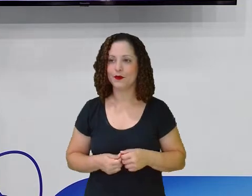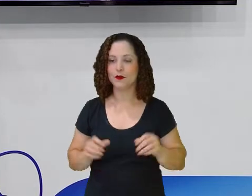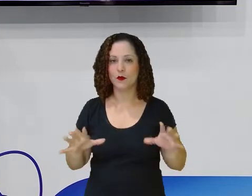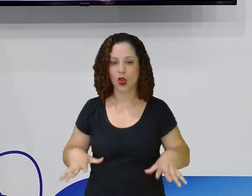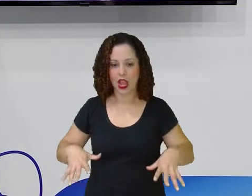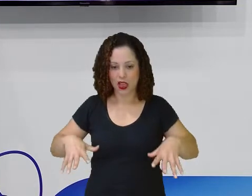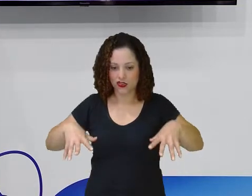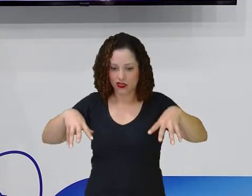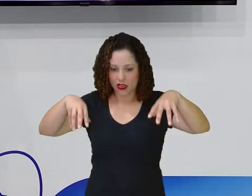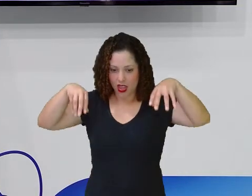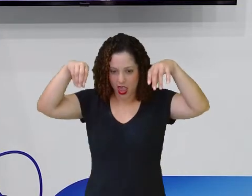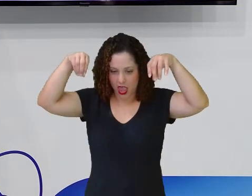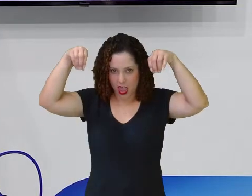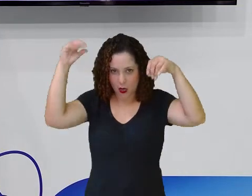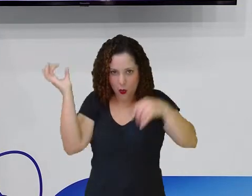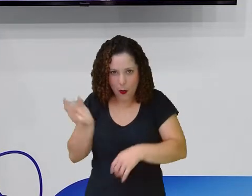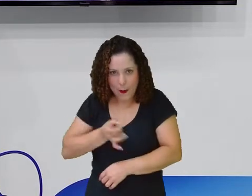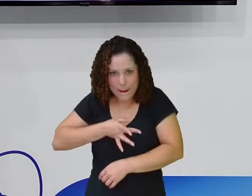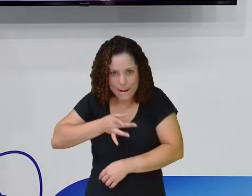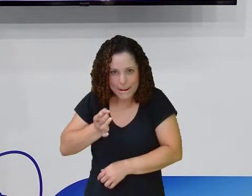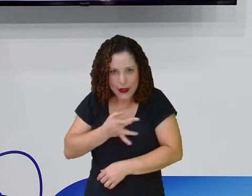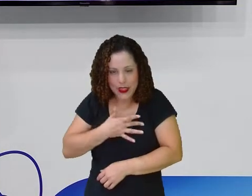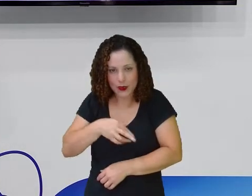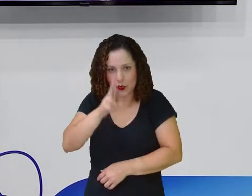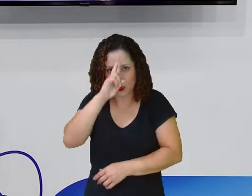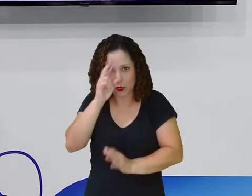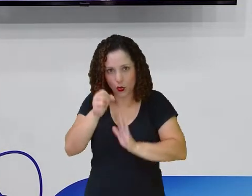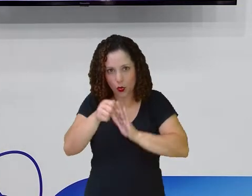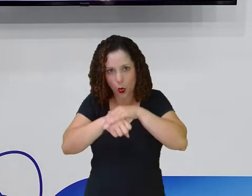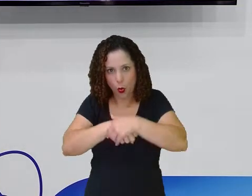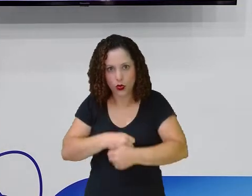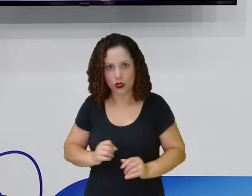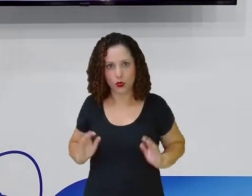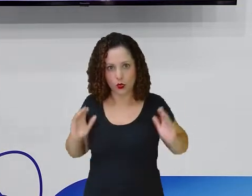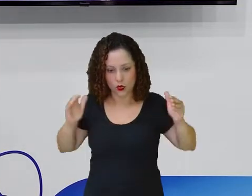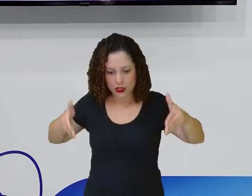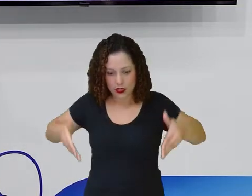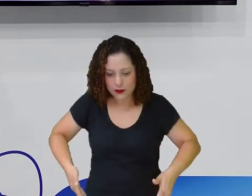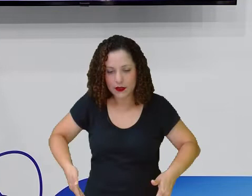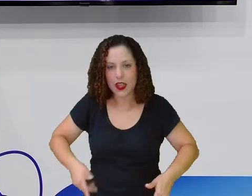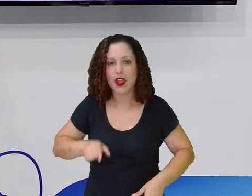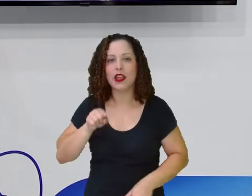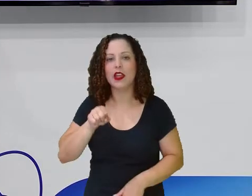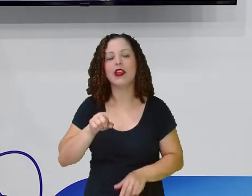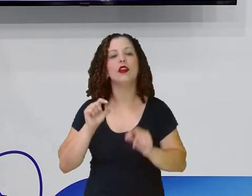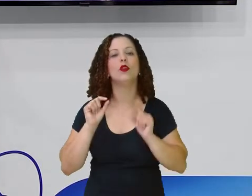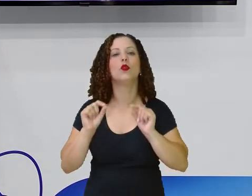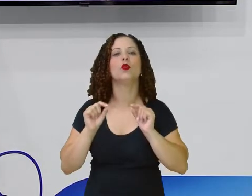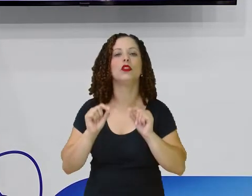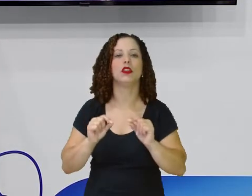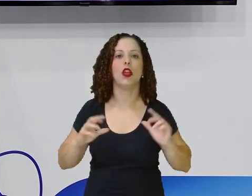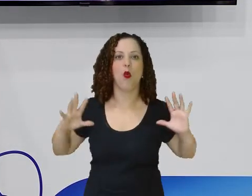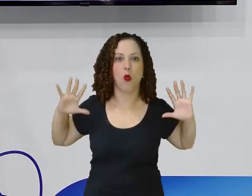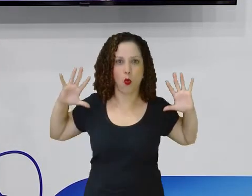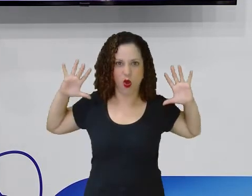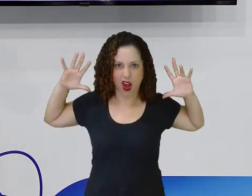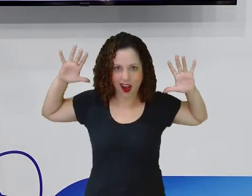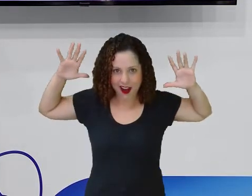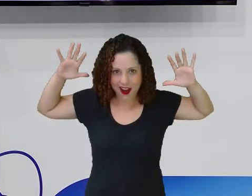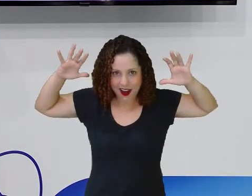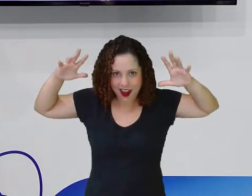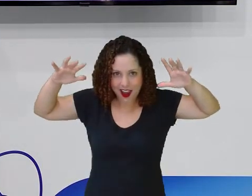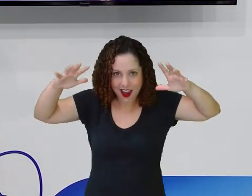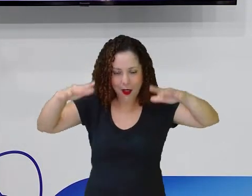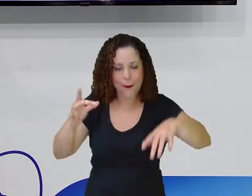mal assombrado, ou então, à meia-noite no cemitério, você, epa, é um conto de assombração. Então,